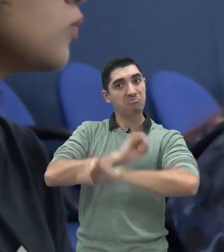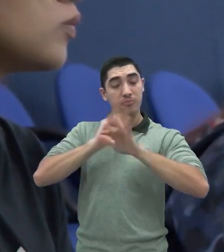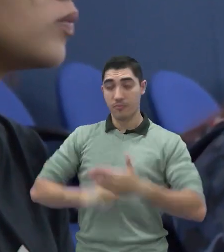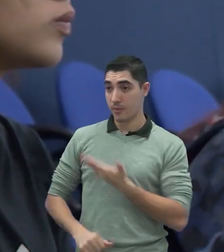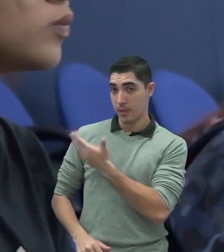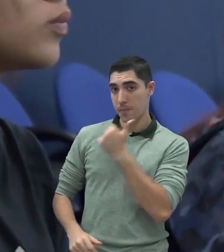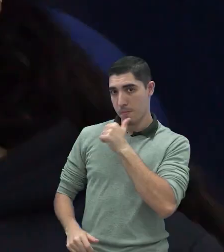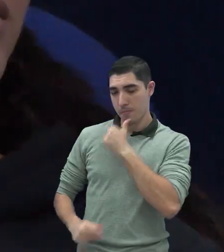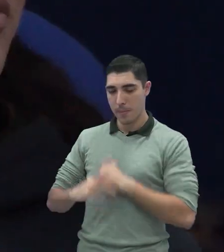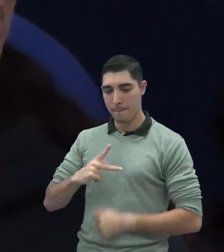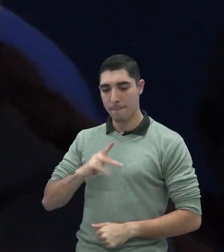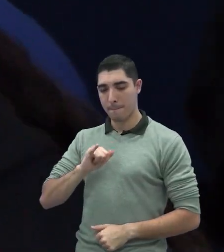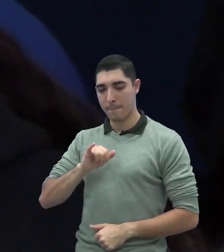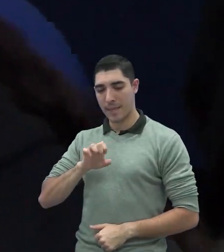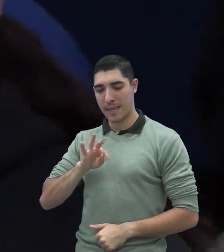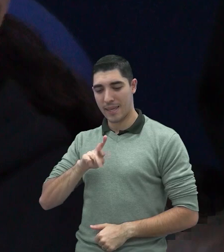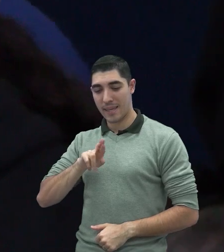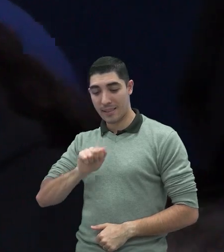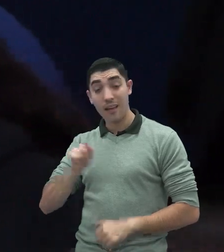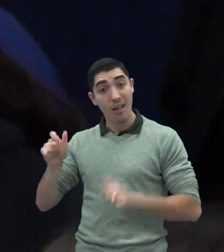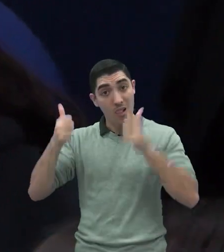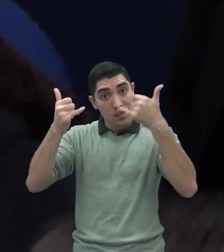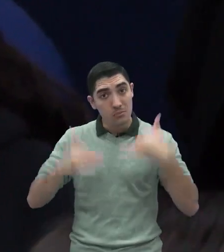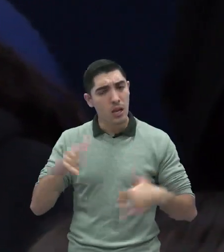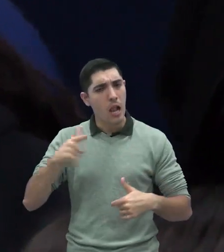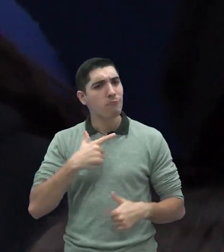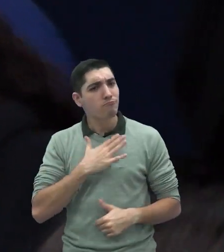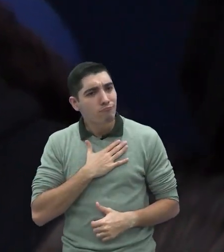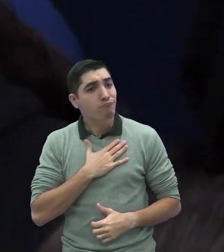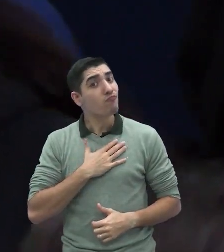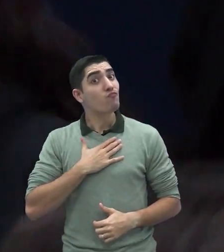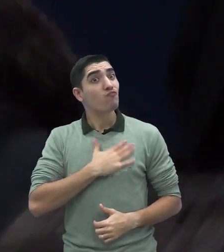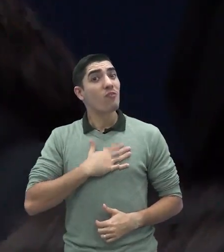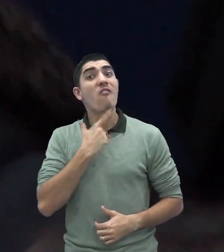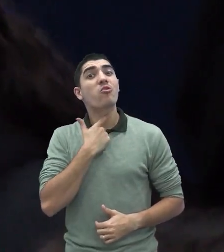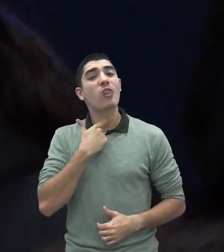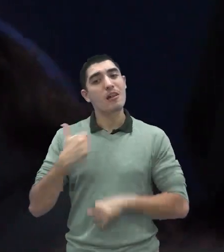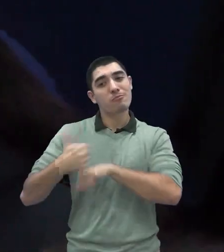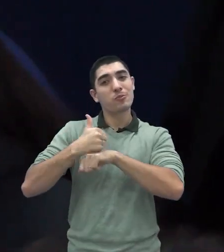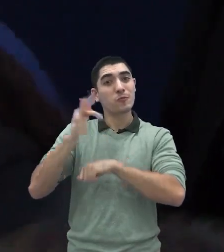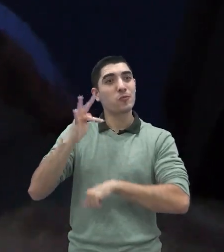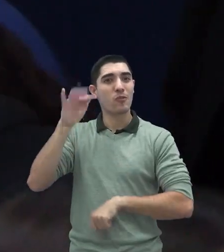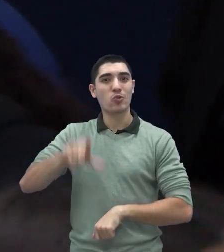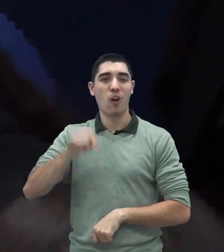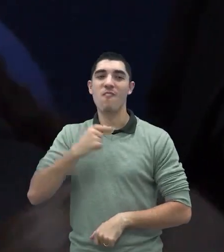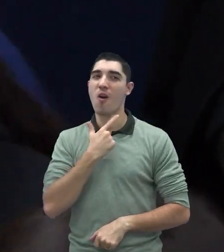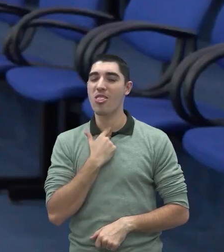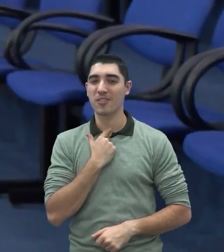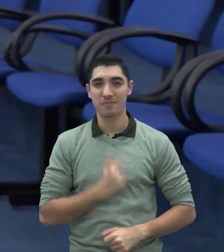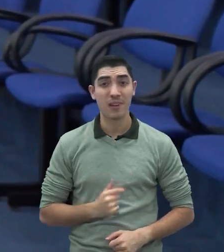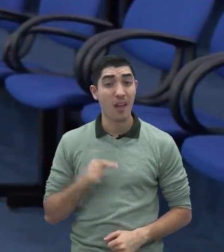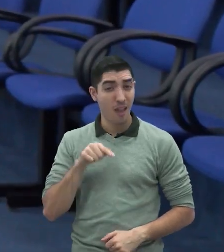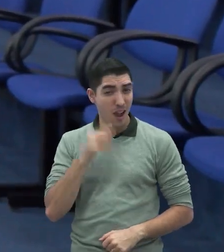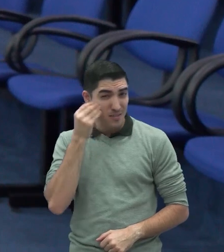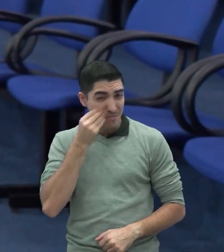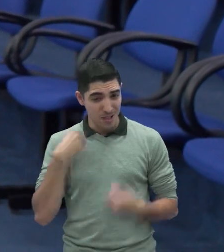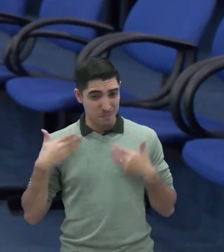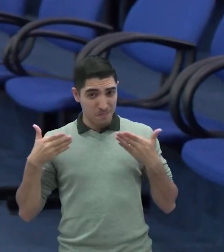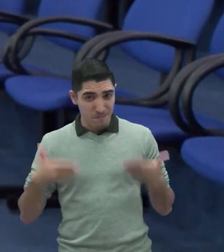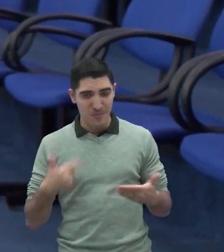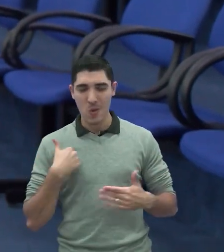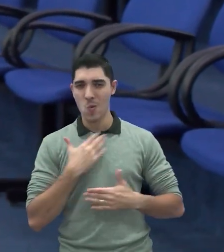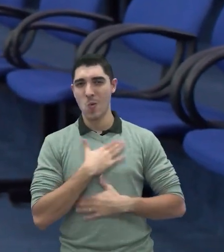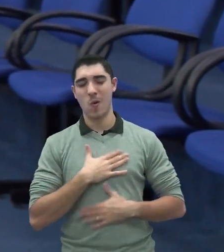visita especial. Para a Pietra, a atividade deu ainda mais segurança na escolha profissional que ela pretende seguir. Eu achei a experiência